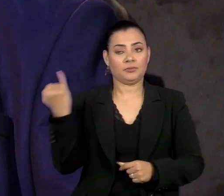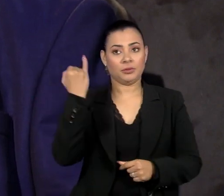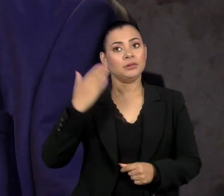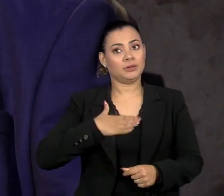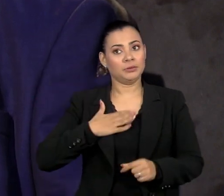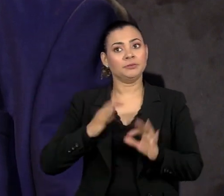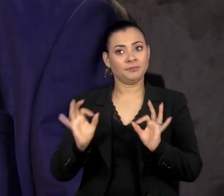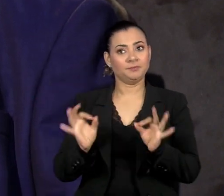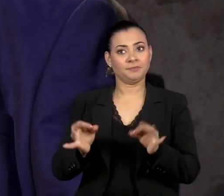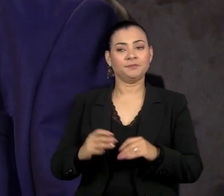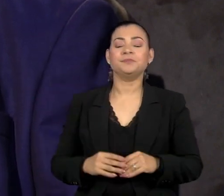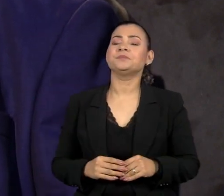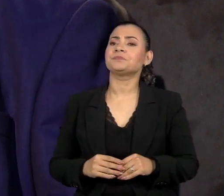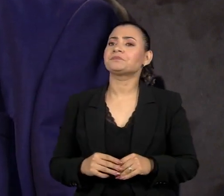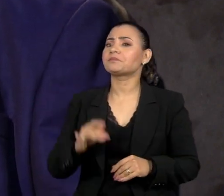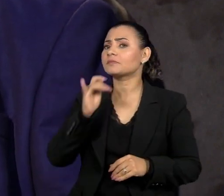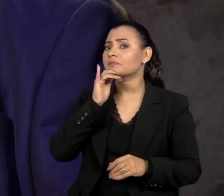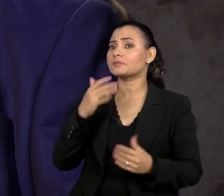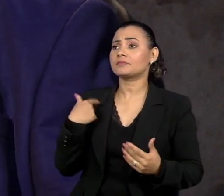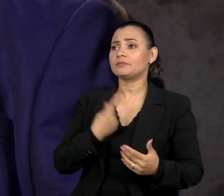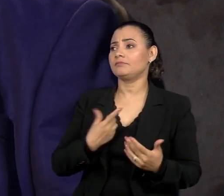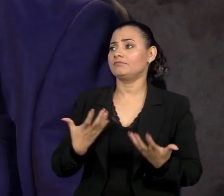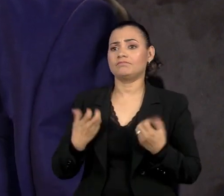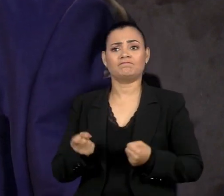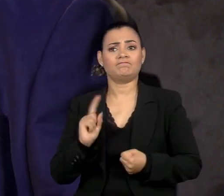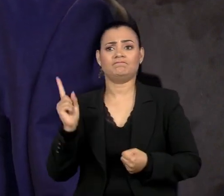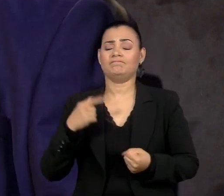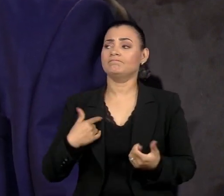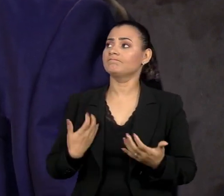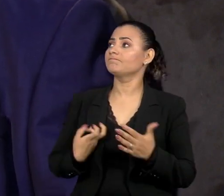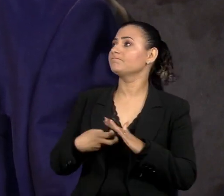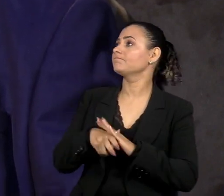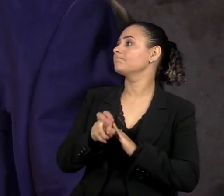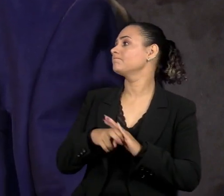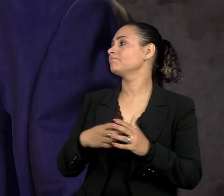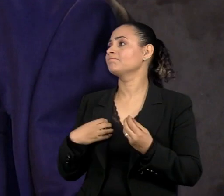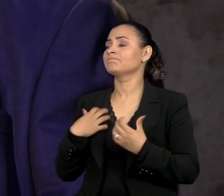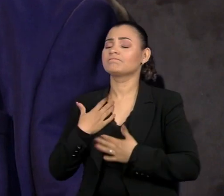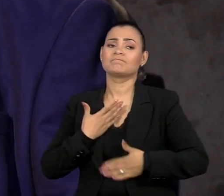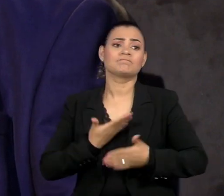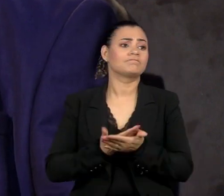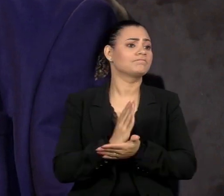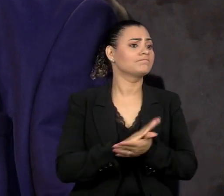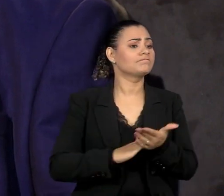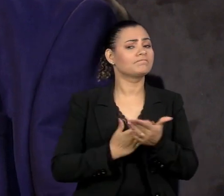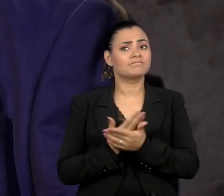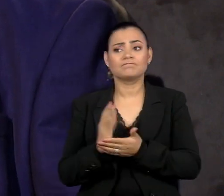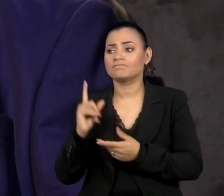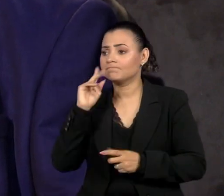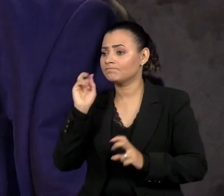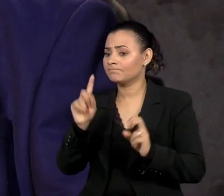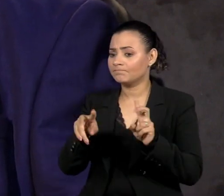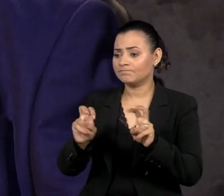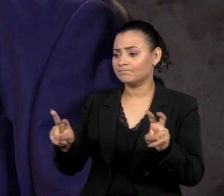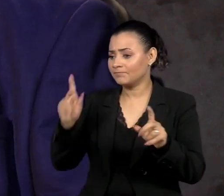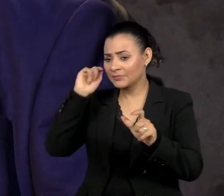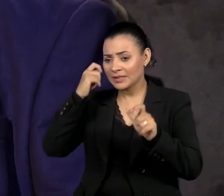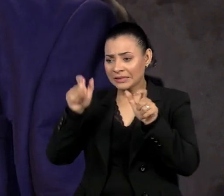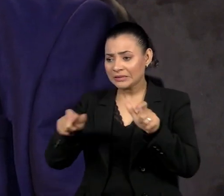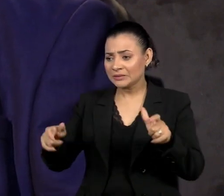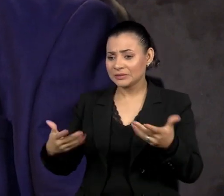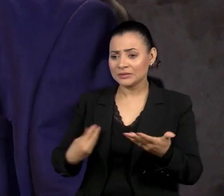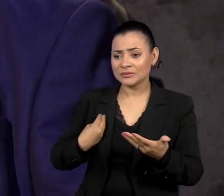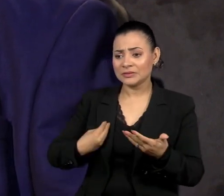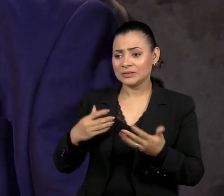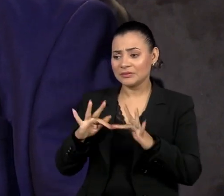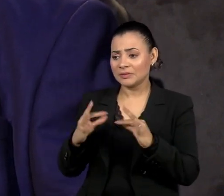fundamental. O inconformismo com a condição do negro, com as dificuldades de subsistência básicas dentro